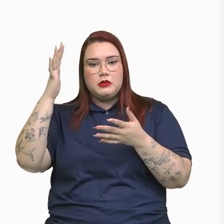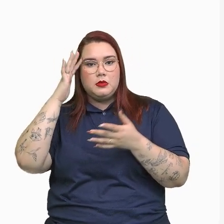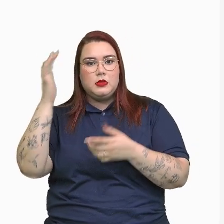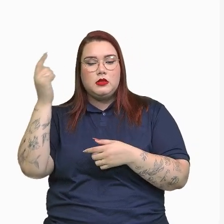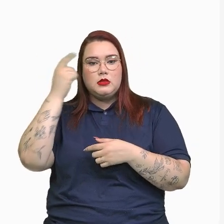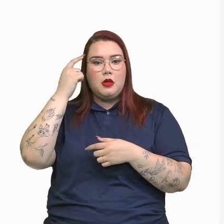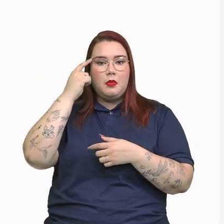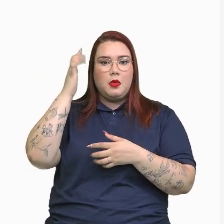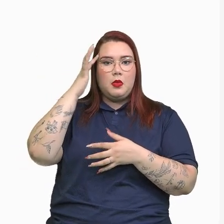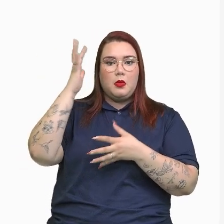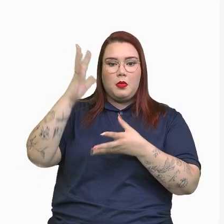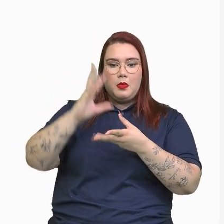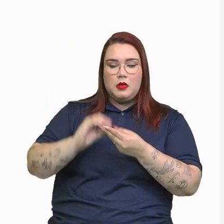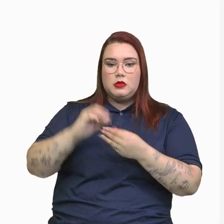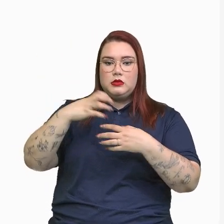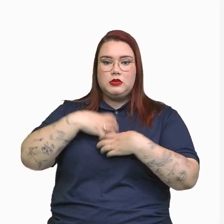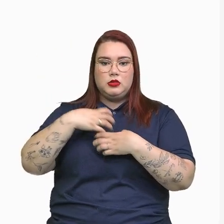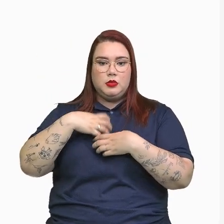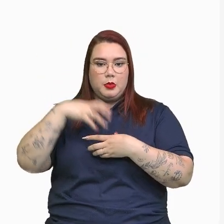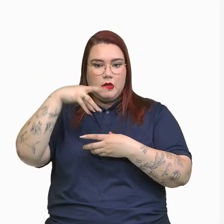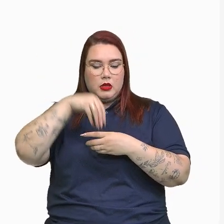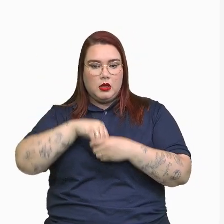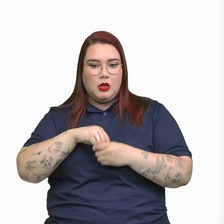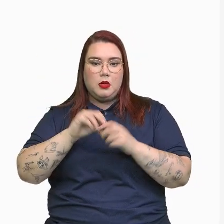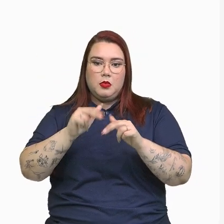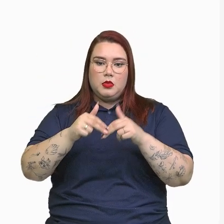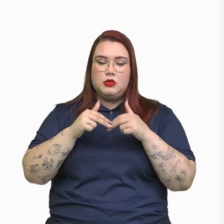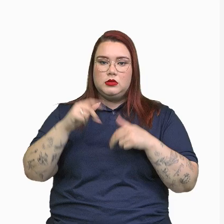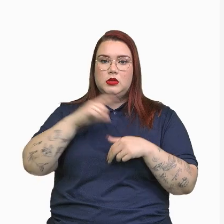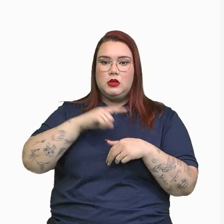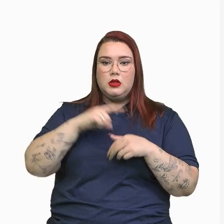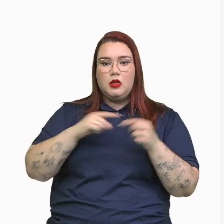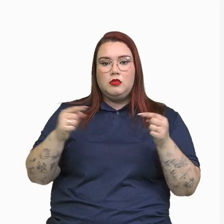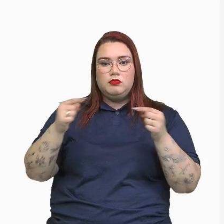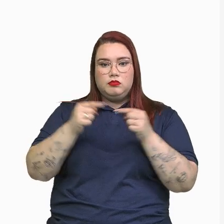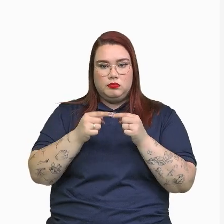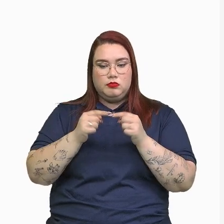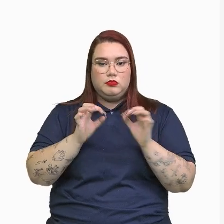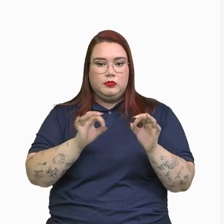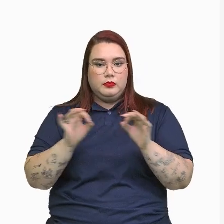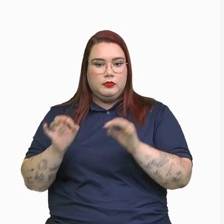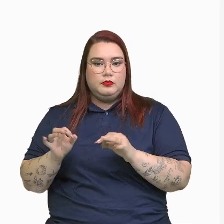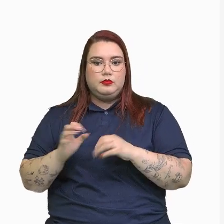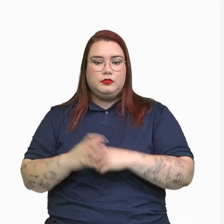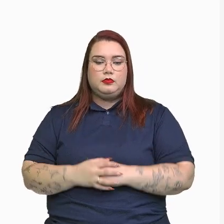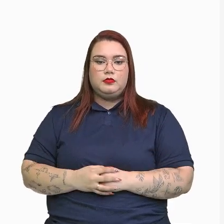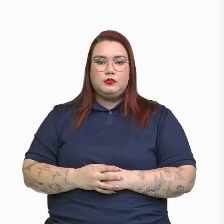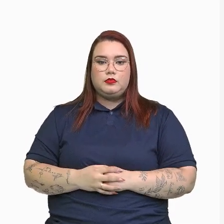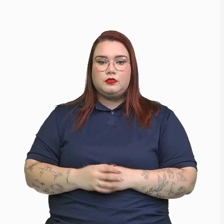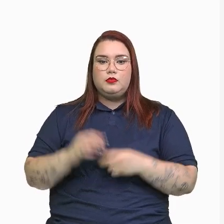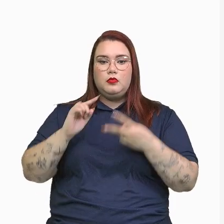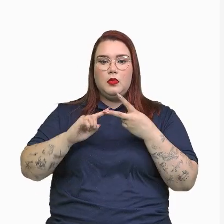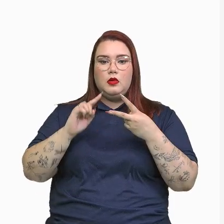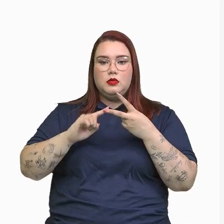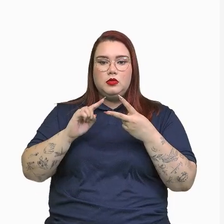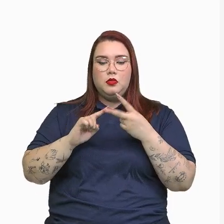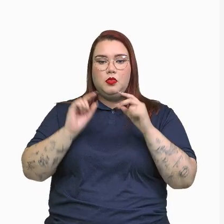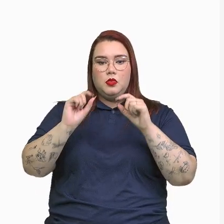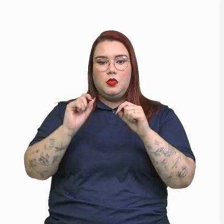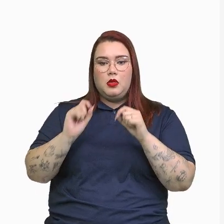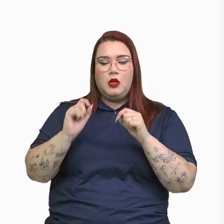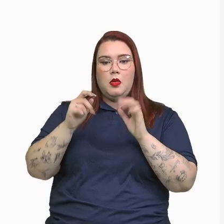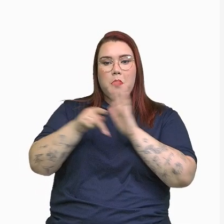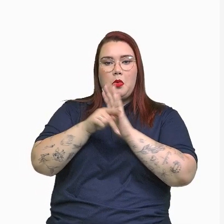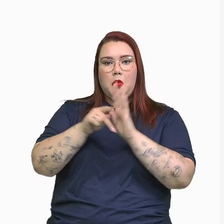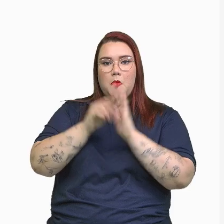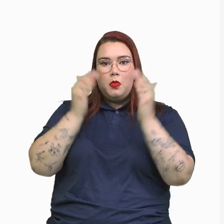seu interior, os seus sentimentos. Então, é por isso que a gente vai ter essa ideia de introspecção, certo? Exploração profunda da psique